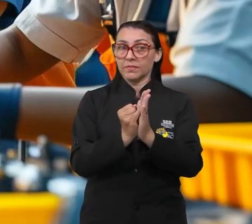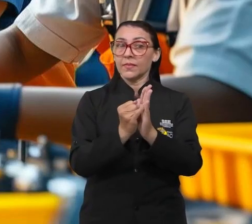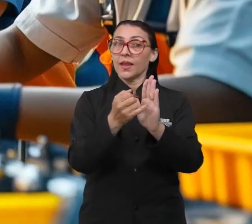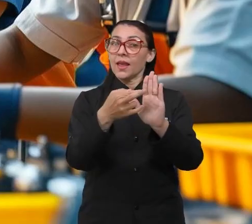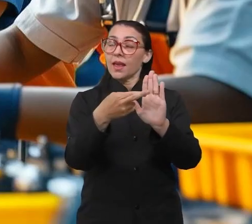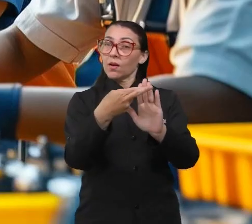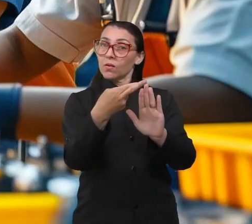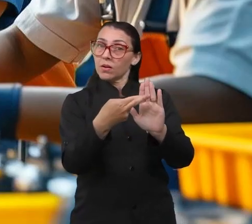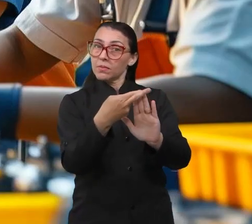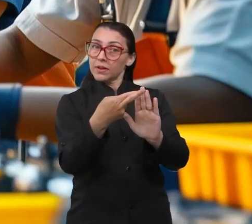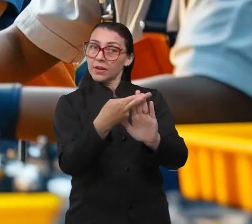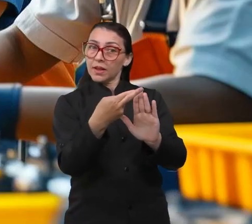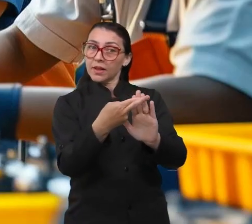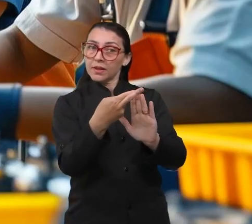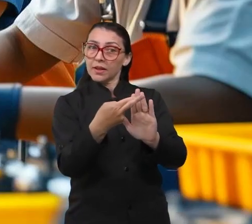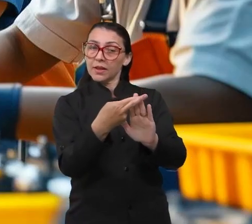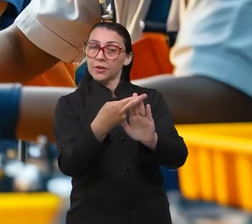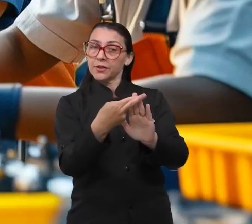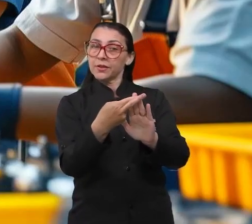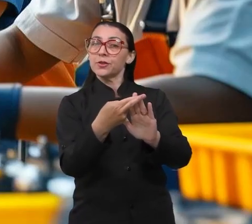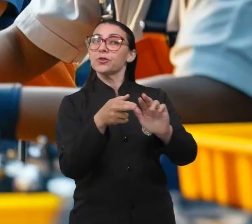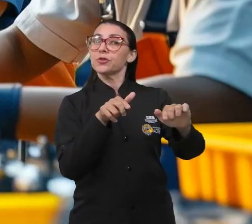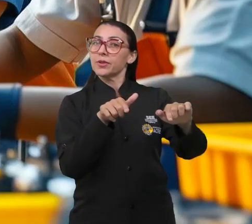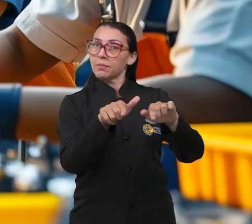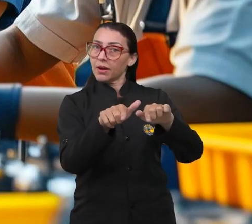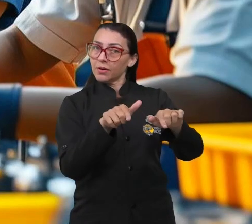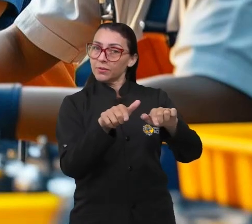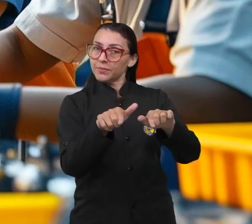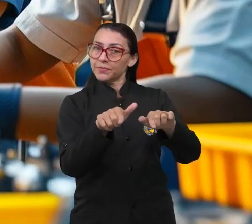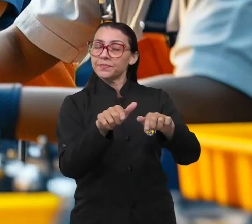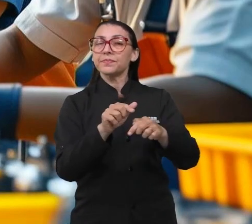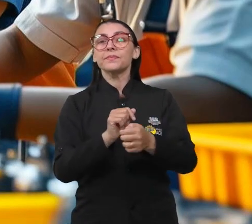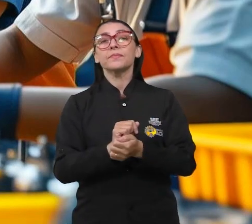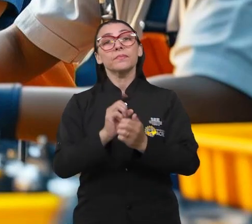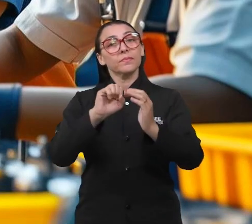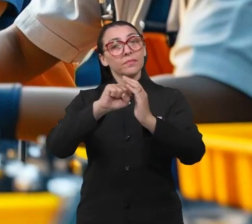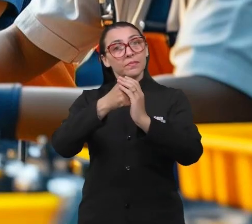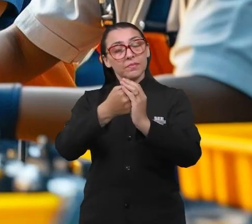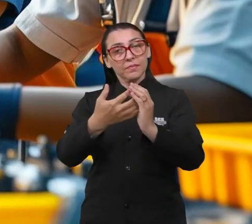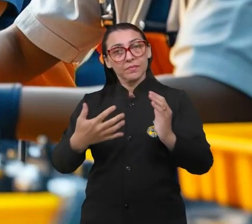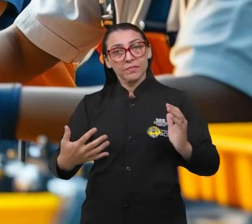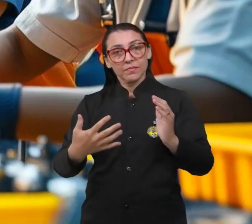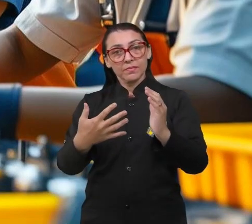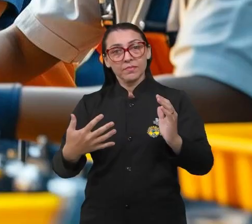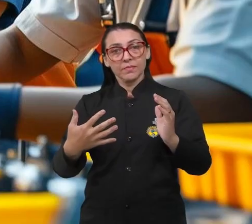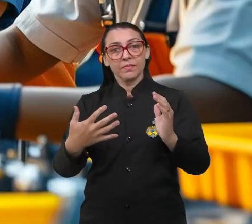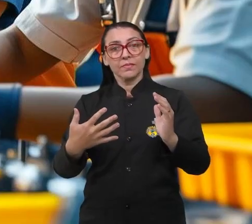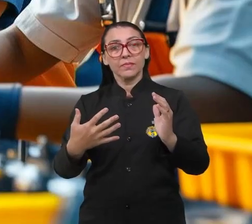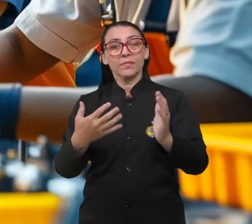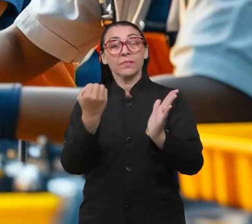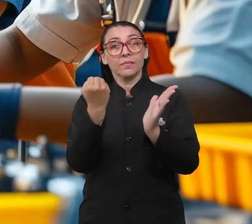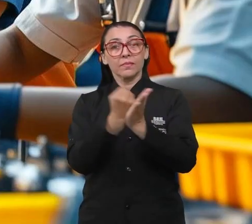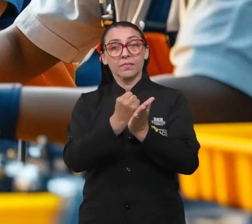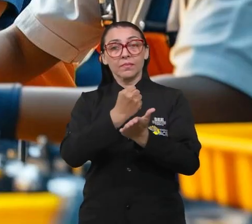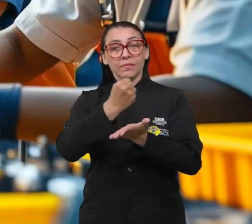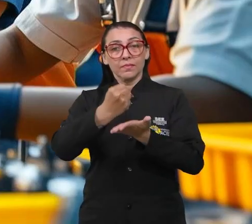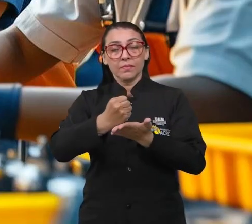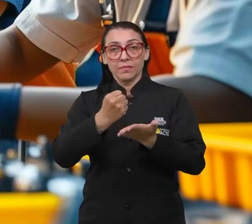institucionalizada e regulamentada de trabalho, caracterizada por contrato,